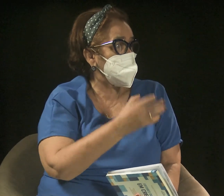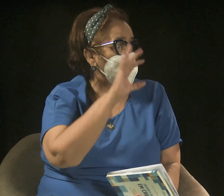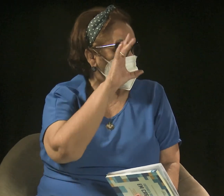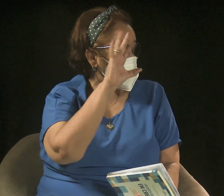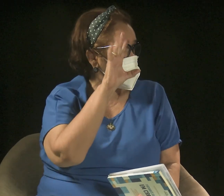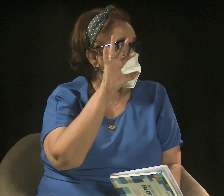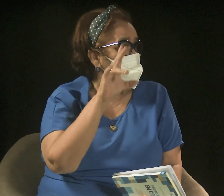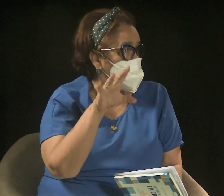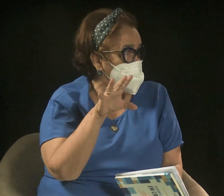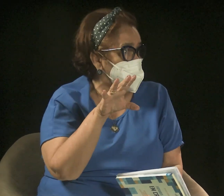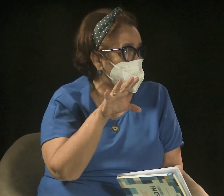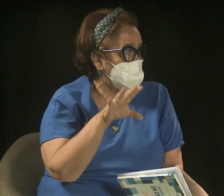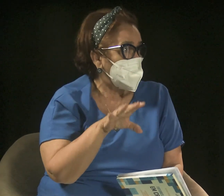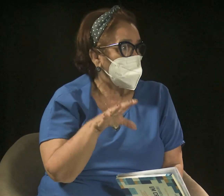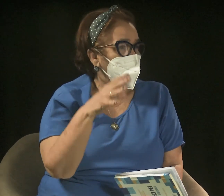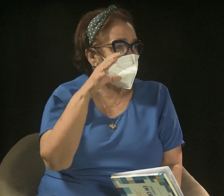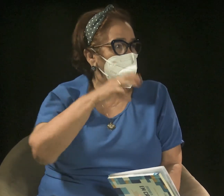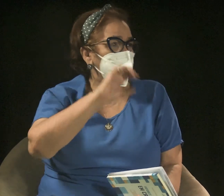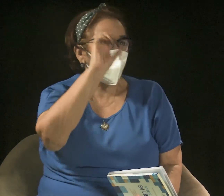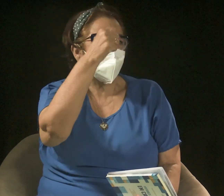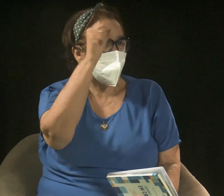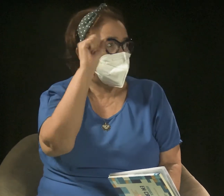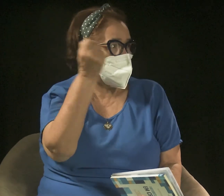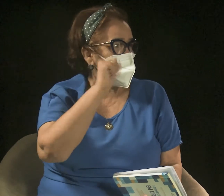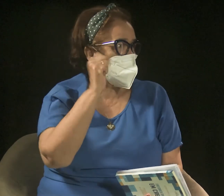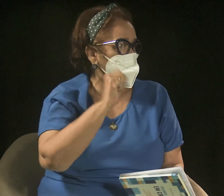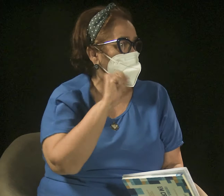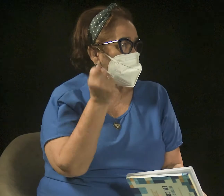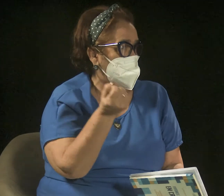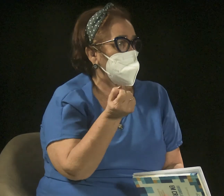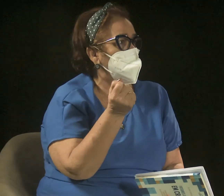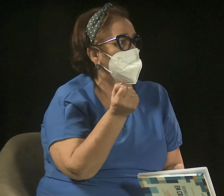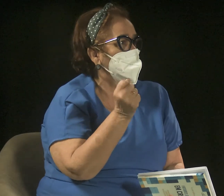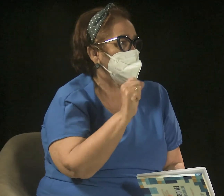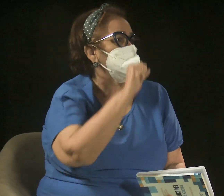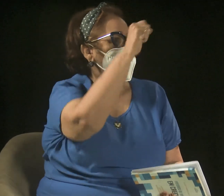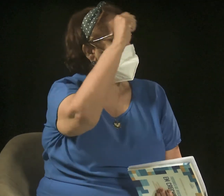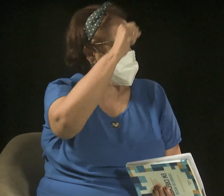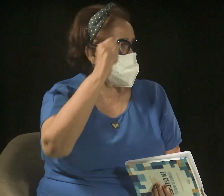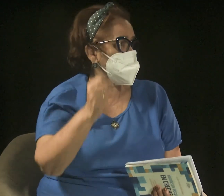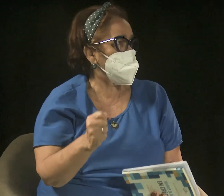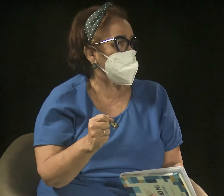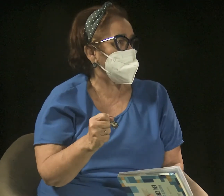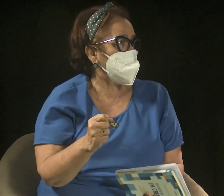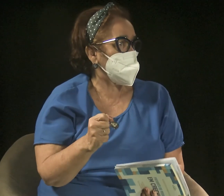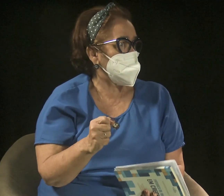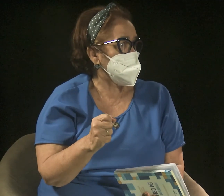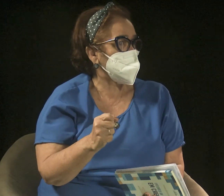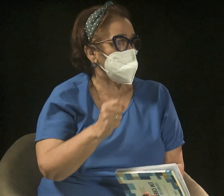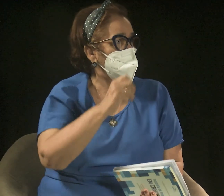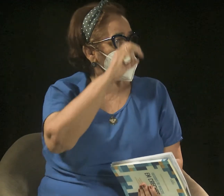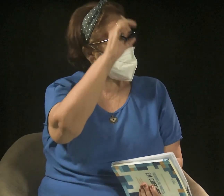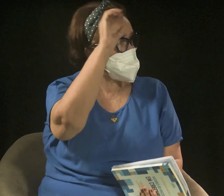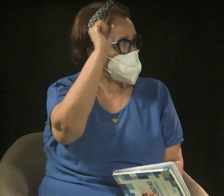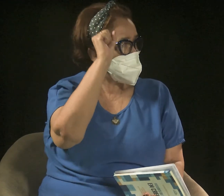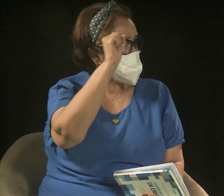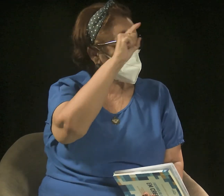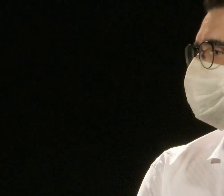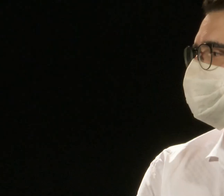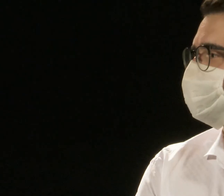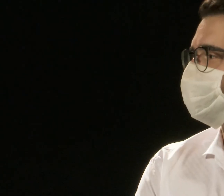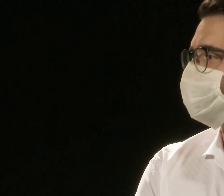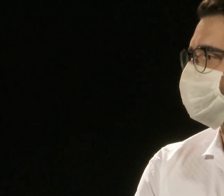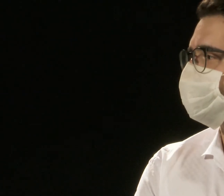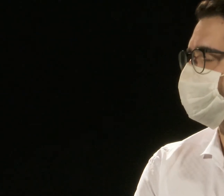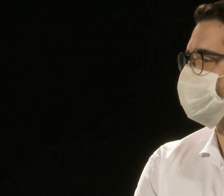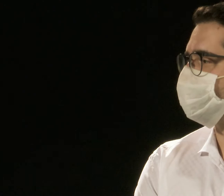da Criança em forma de fantoches, e eu fazia a voz do advogado, dizendo todos os direitos da criança, aí o menininho, isso